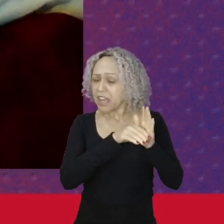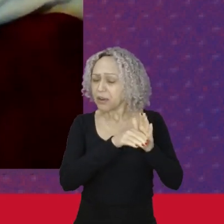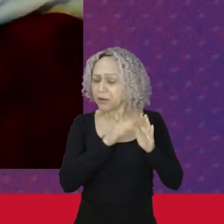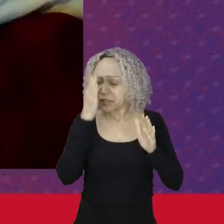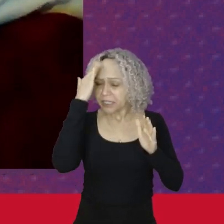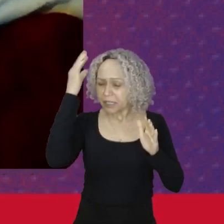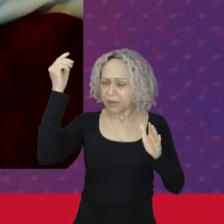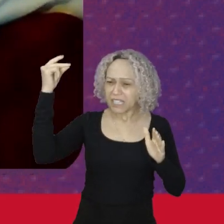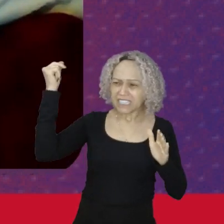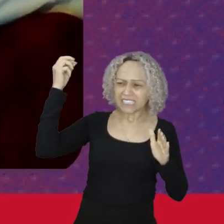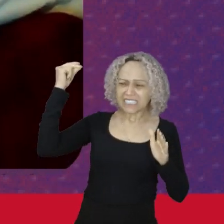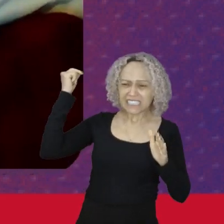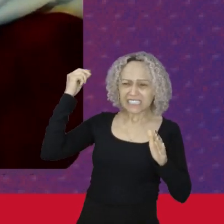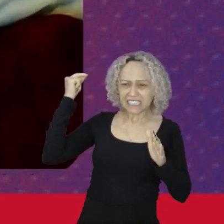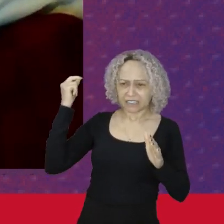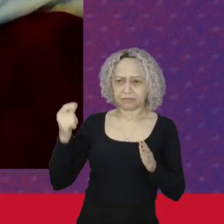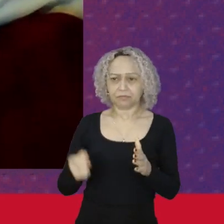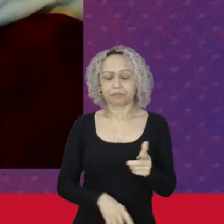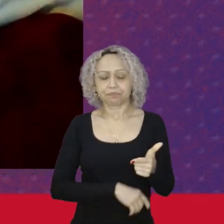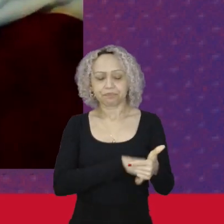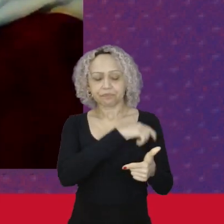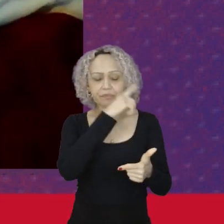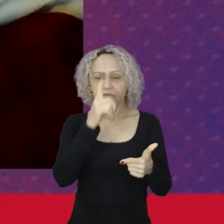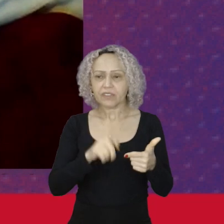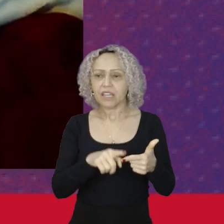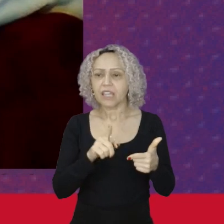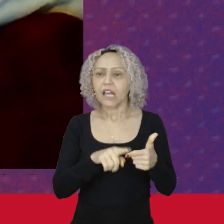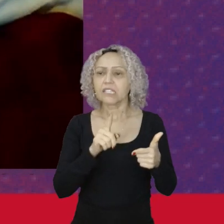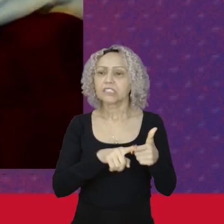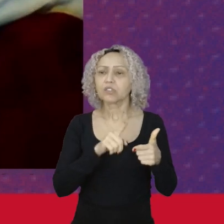concepção médica, ou melhor,